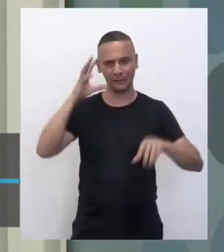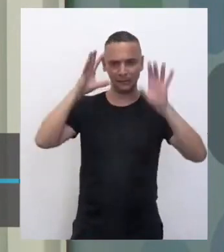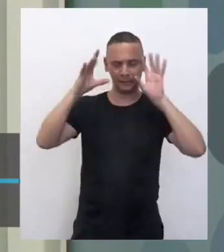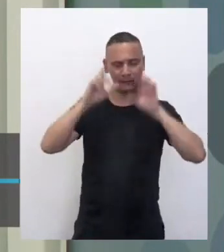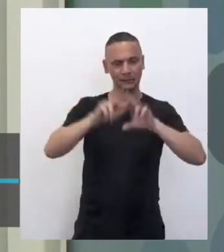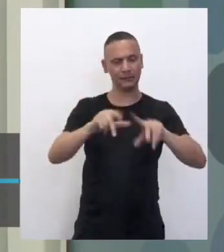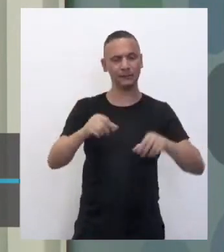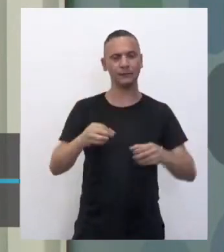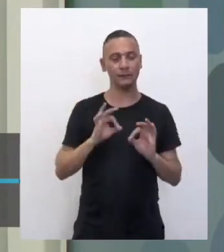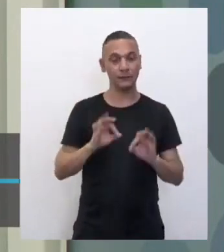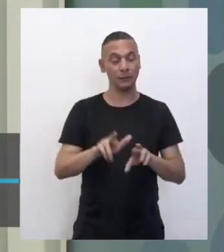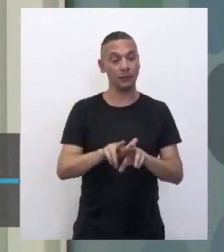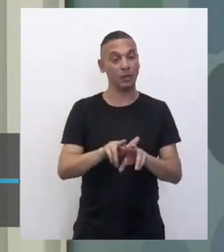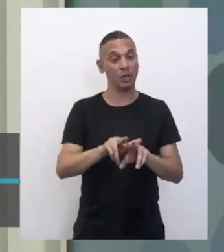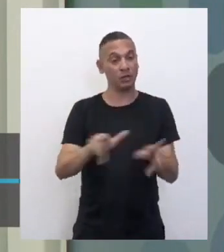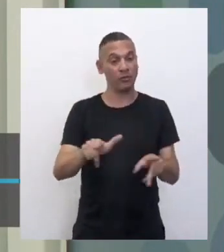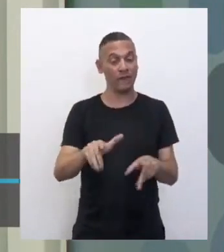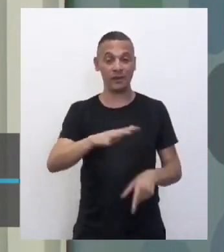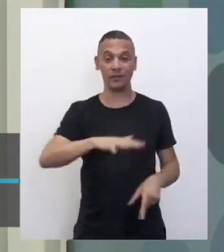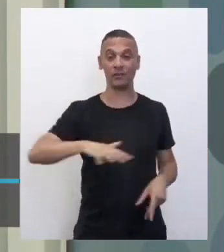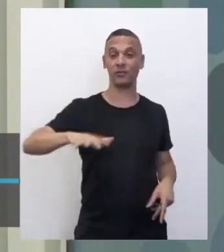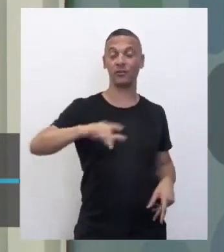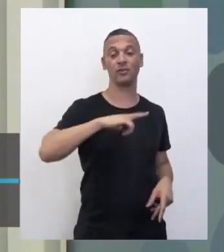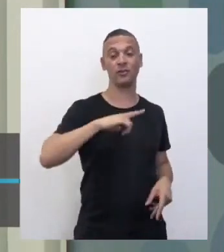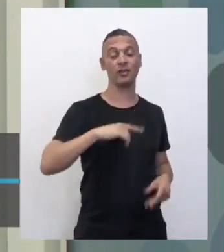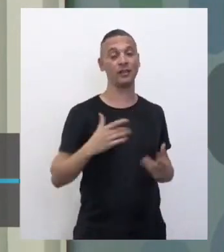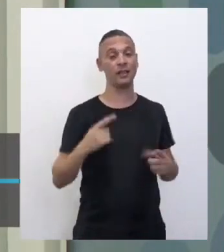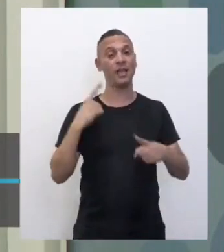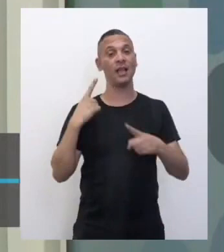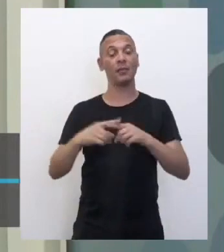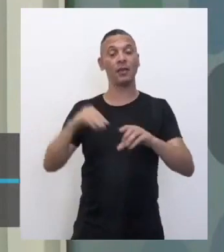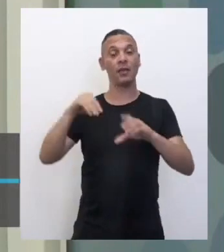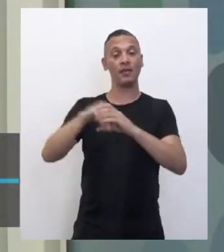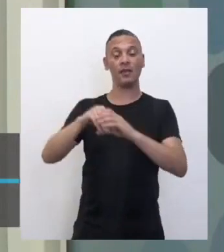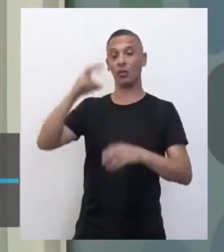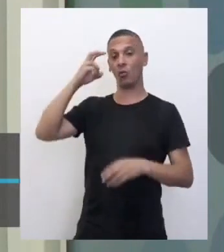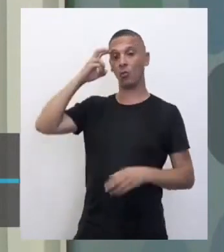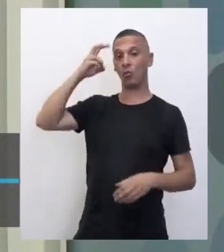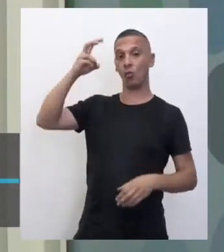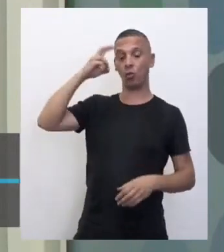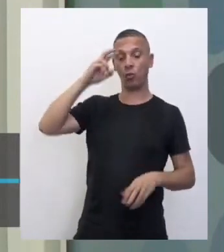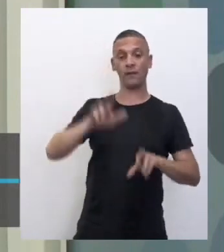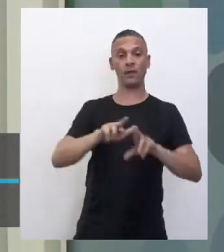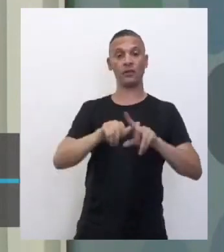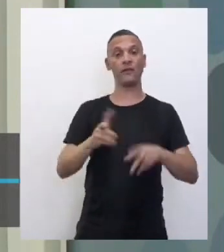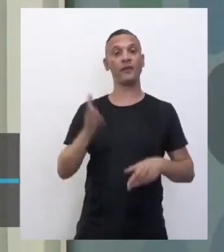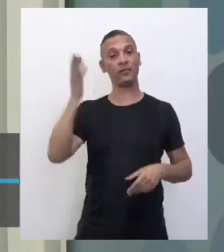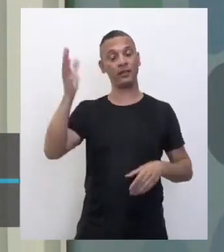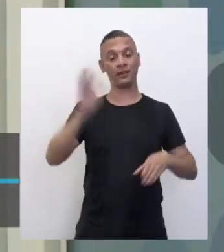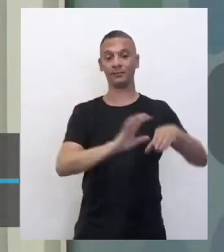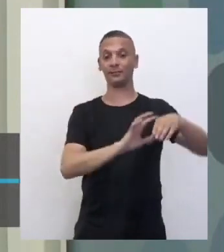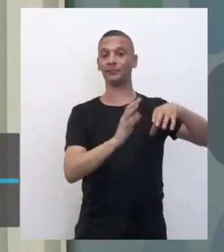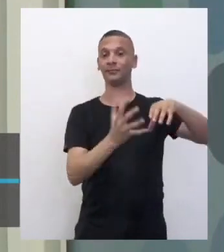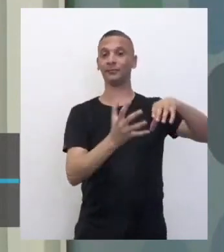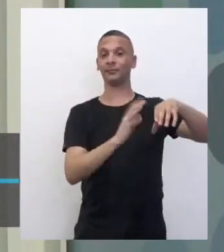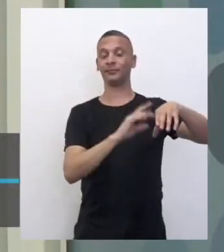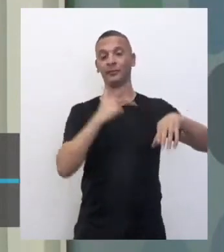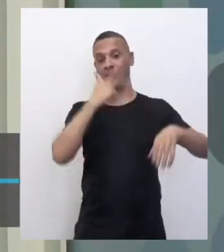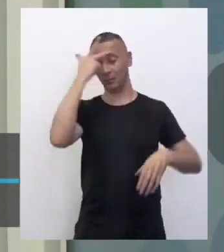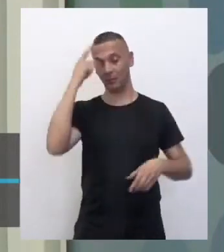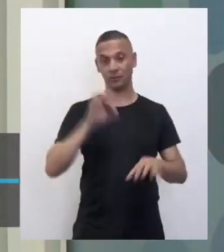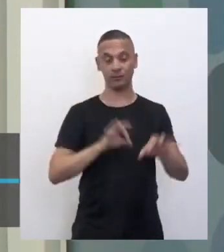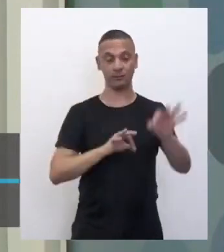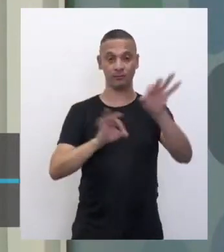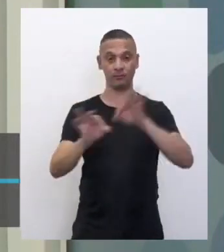mas totalmente diferente, porque ela se insere numa cultura diferente e é produzida por alguém que está inserido numa